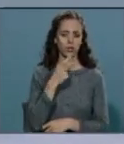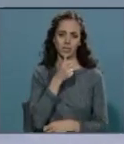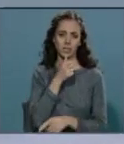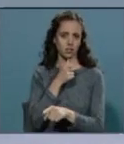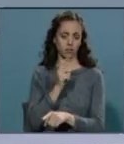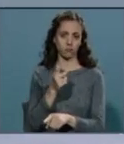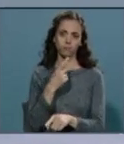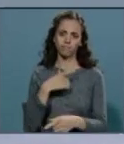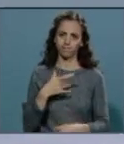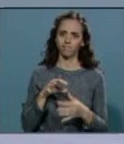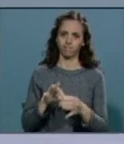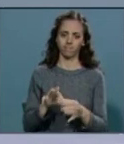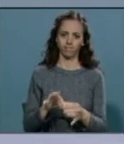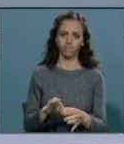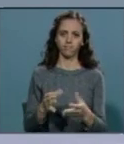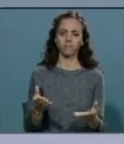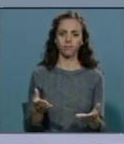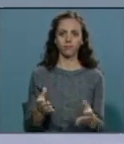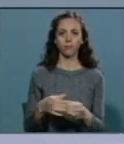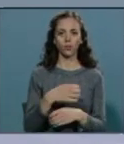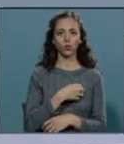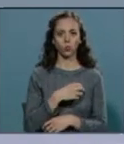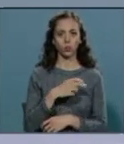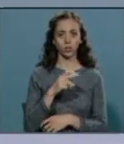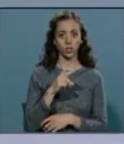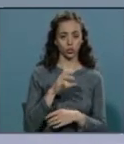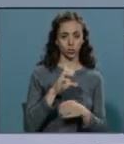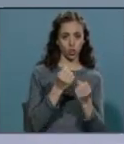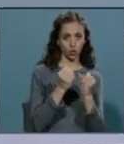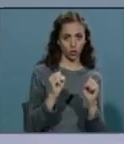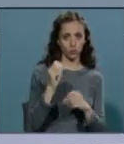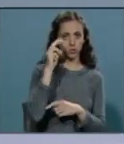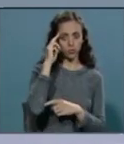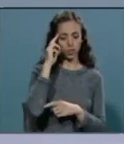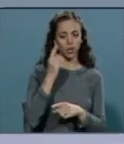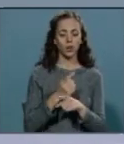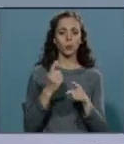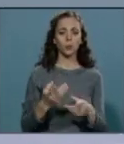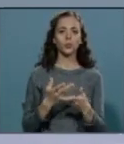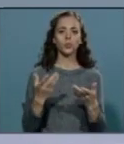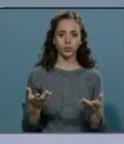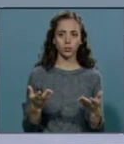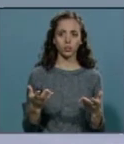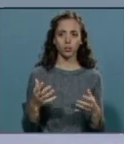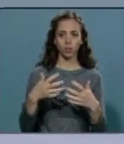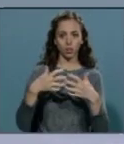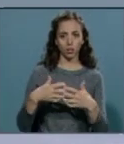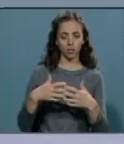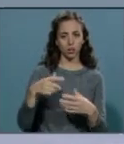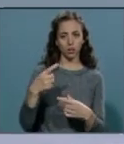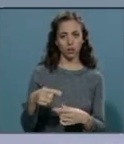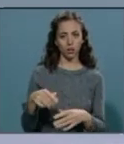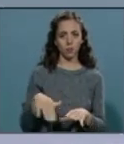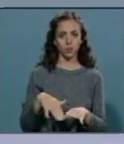ela extremamente solidária para os clubes das regiões autónomas da madeira porque penso e em causa